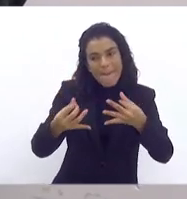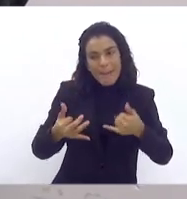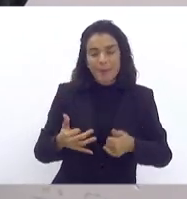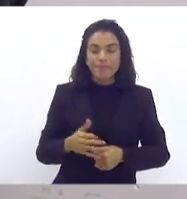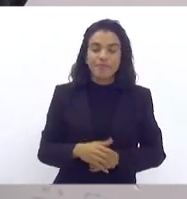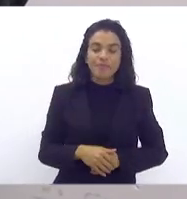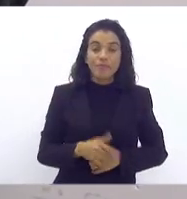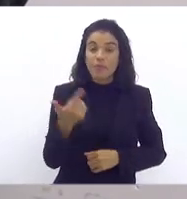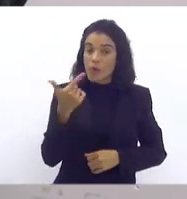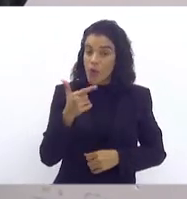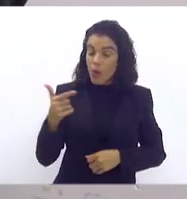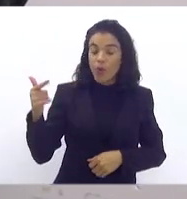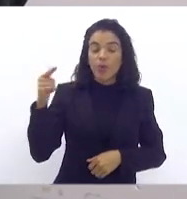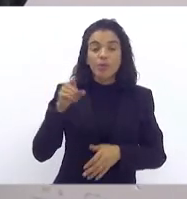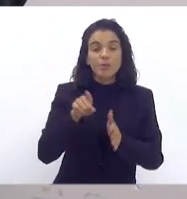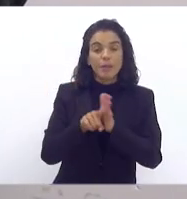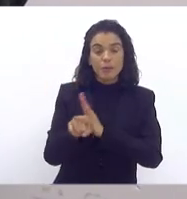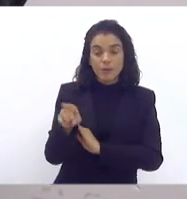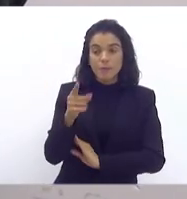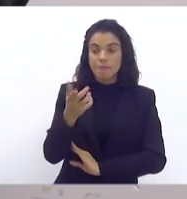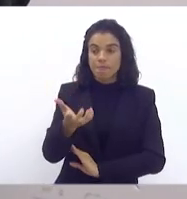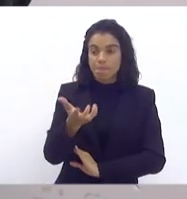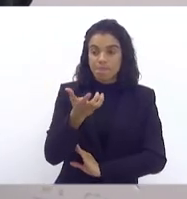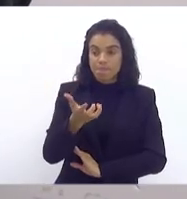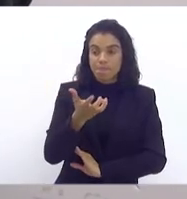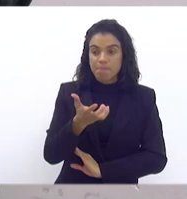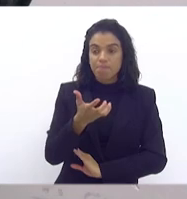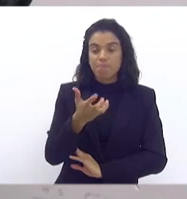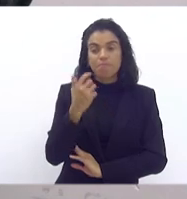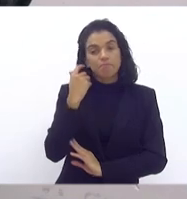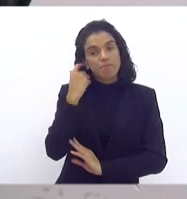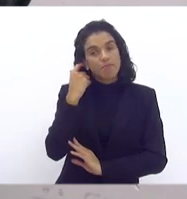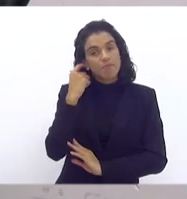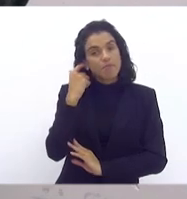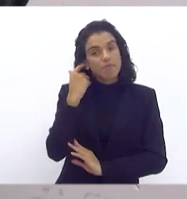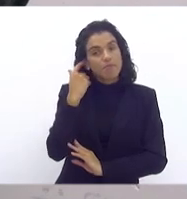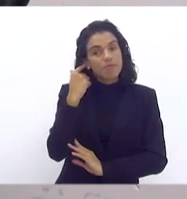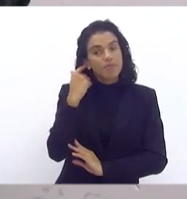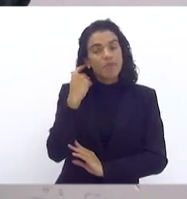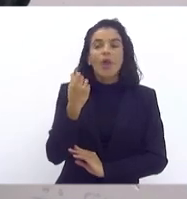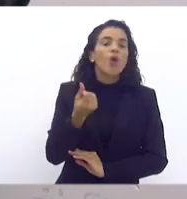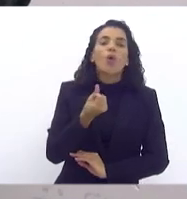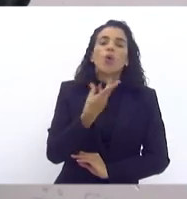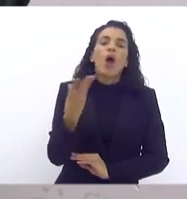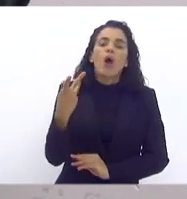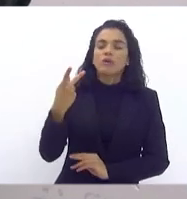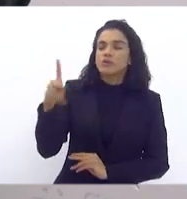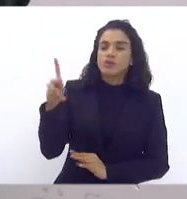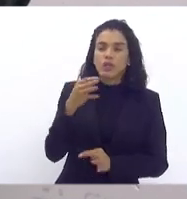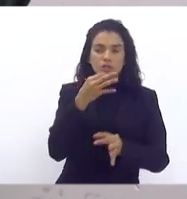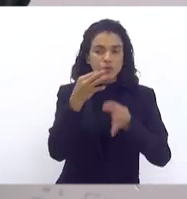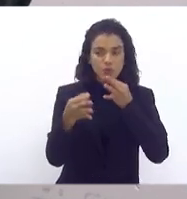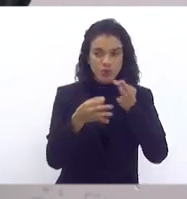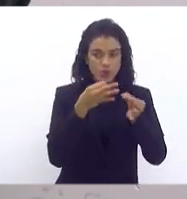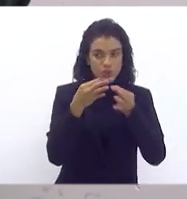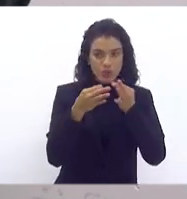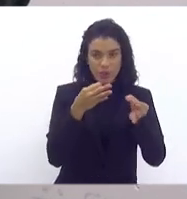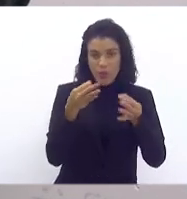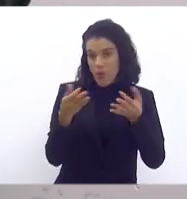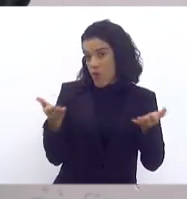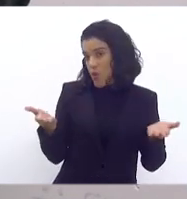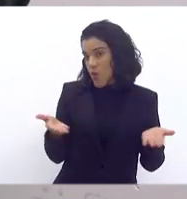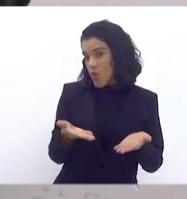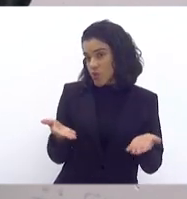outro elemento que eu gostaria de perguntar pelo pro senhor e quais as sugestões que o senhor faria hoje